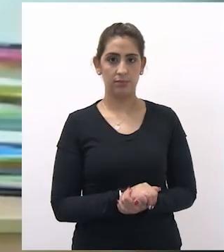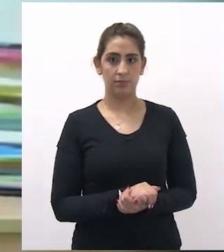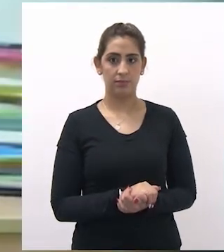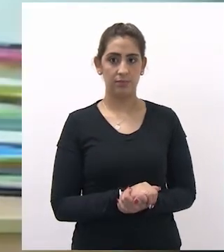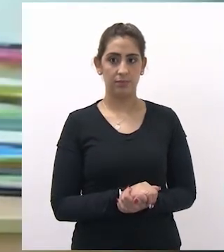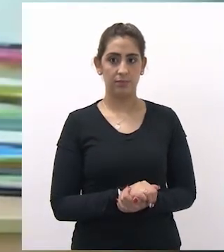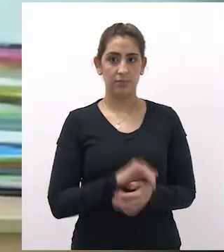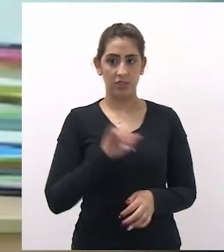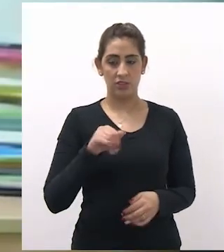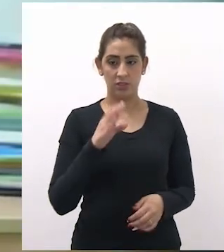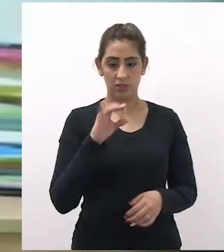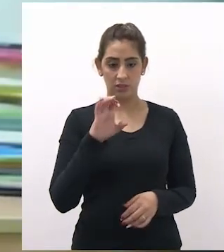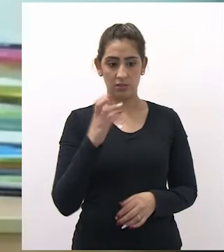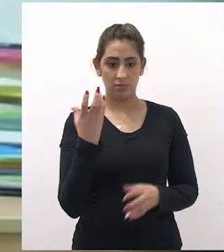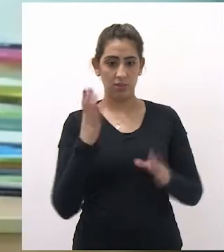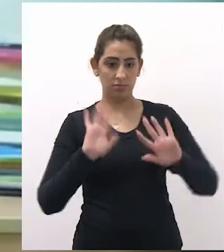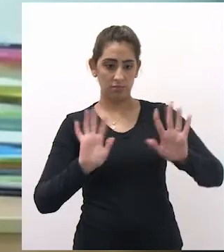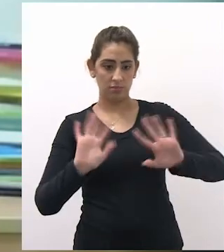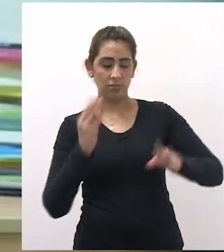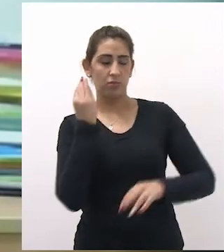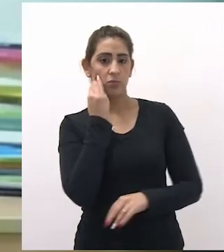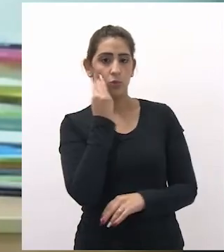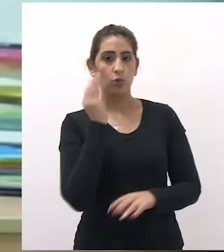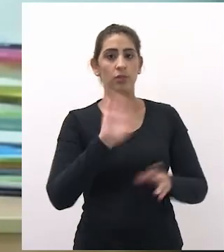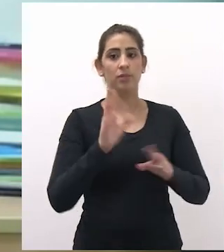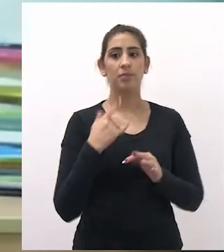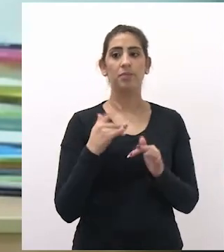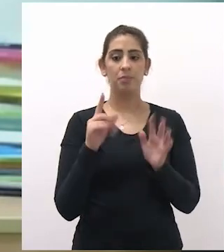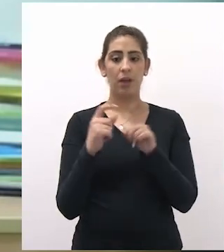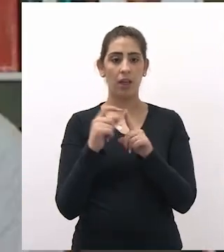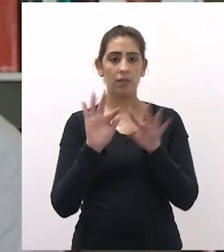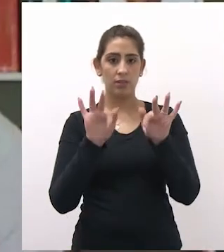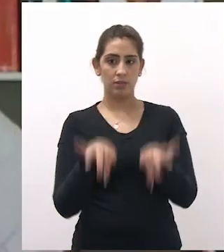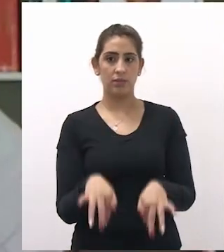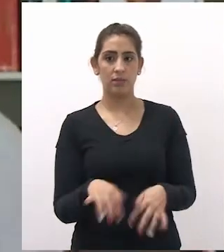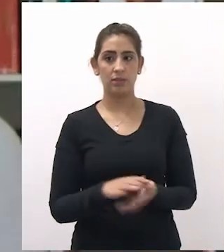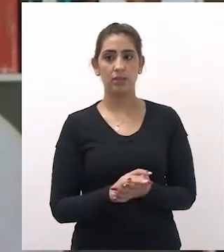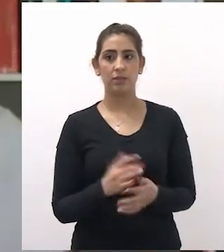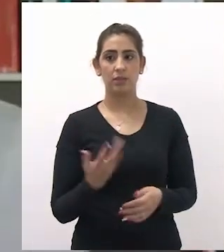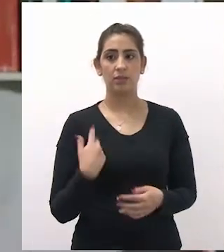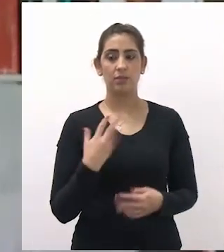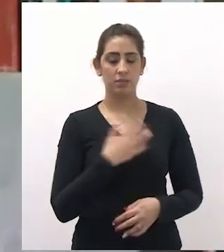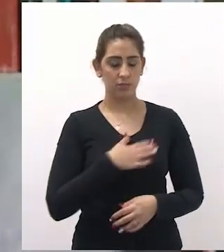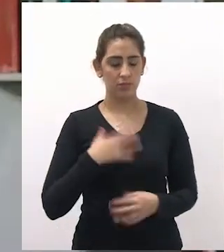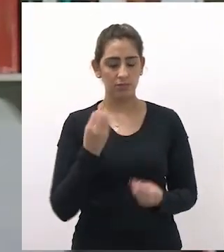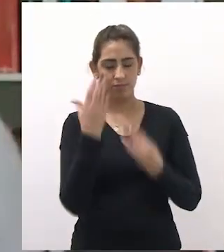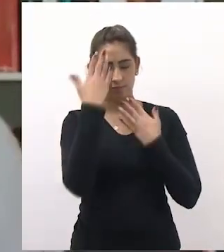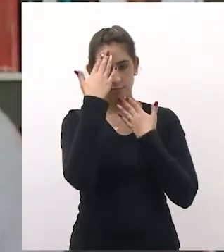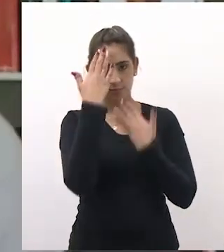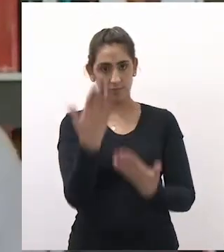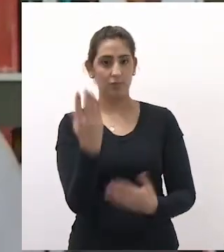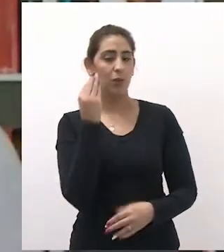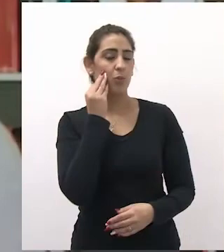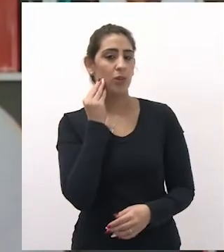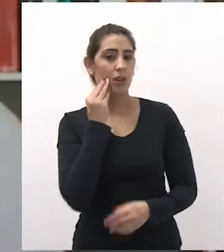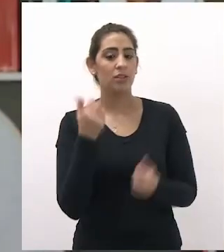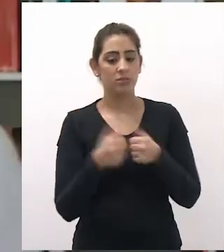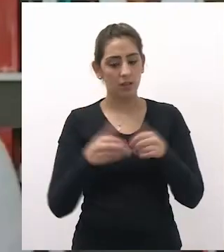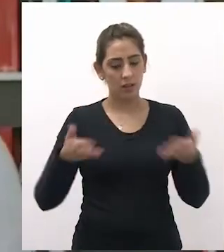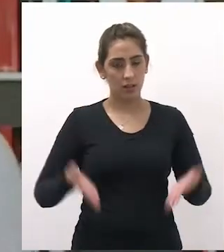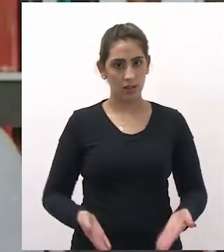Jaci, se quiser se despedir, deixar suas palavras finais. Isso mesmo, nós queremos agradecer pela oportunidade de estar